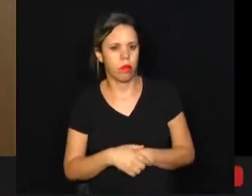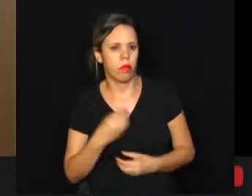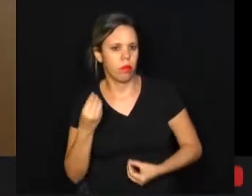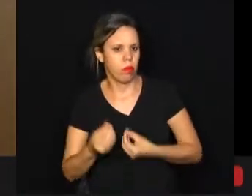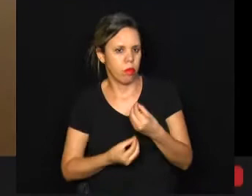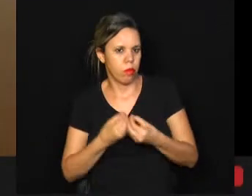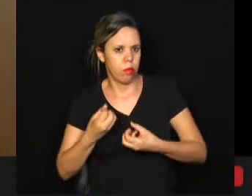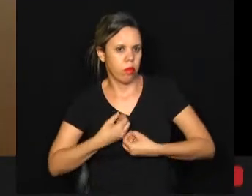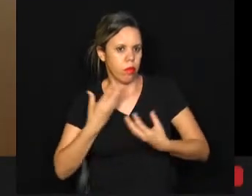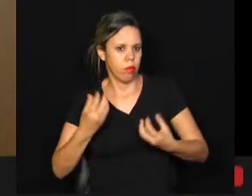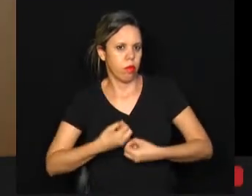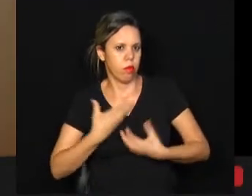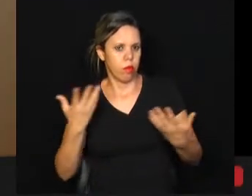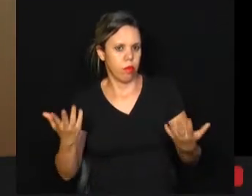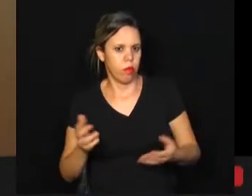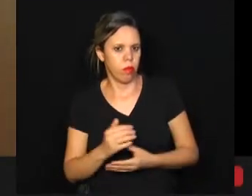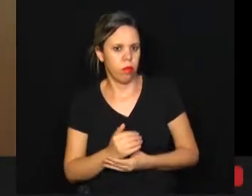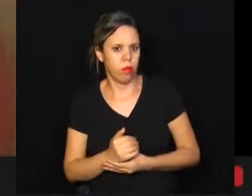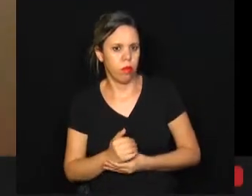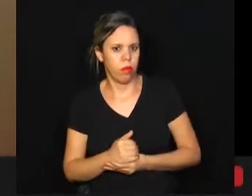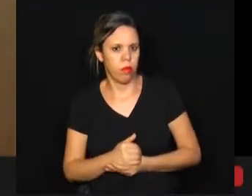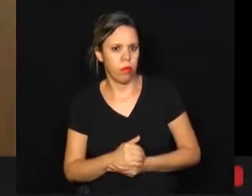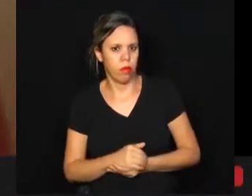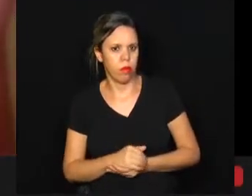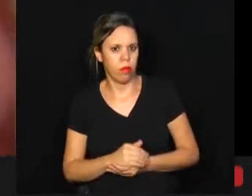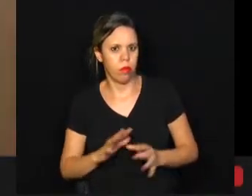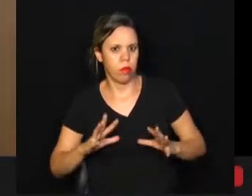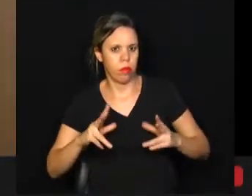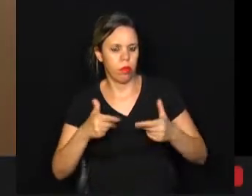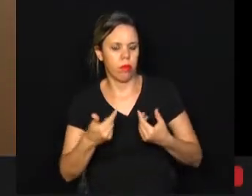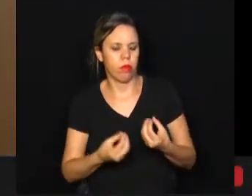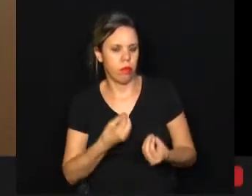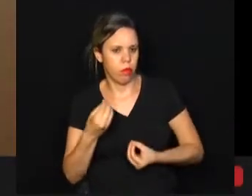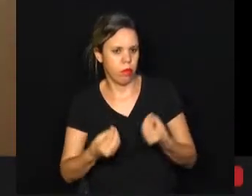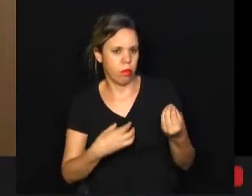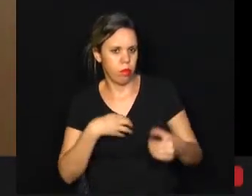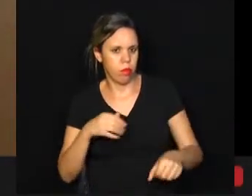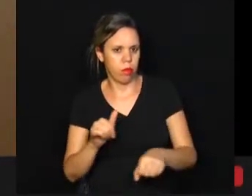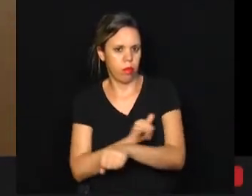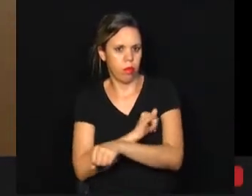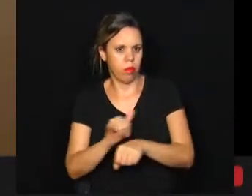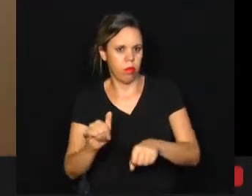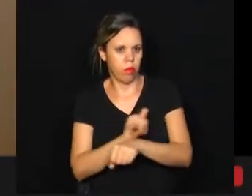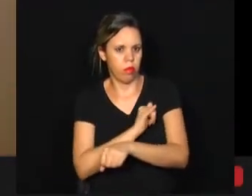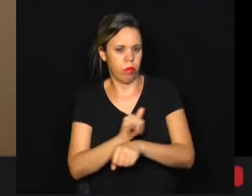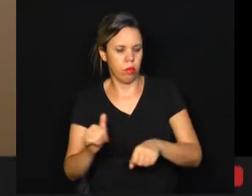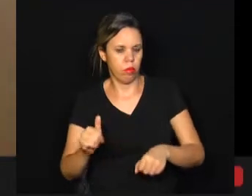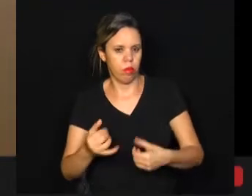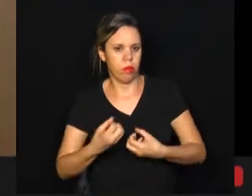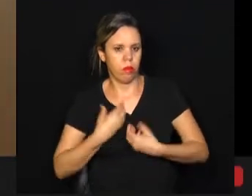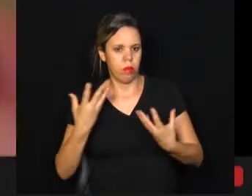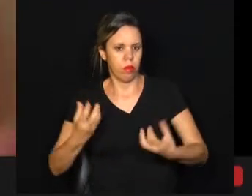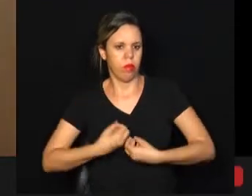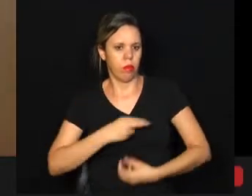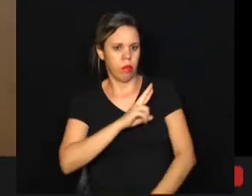de expressão. No entanto, todas as maneiras de expressão religiosas, todas